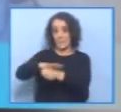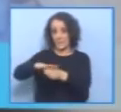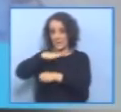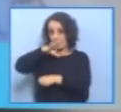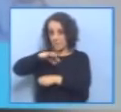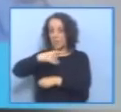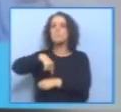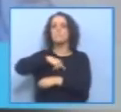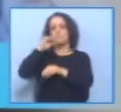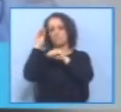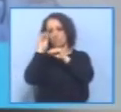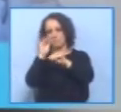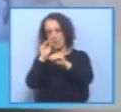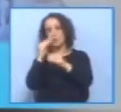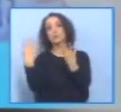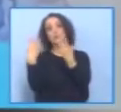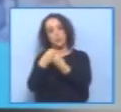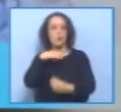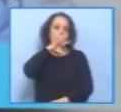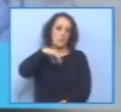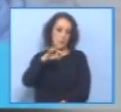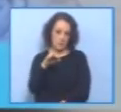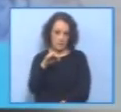fazemos catequese com a família,